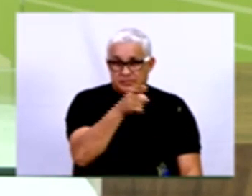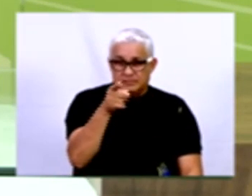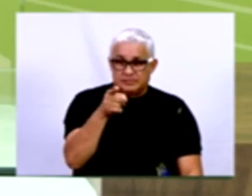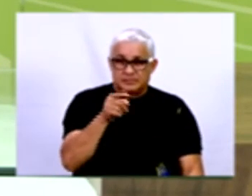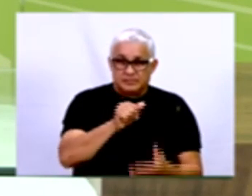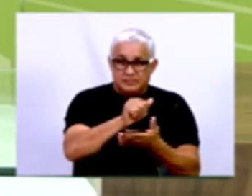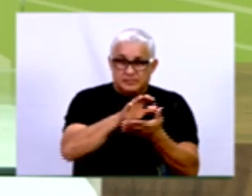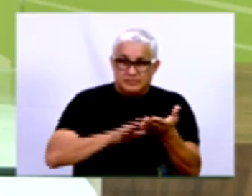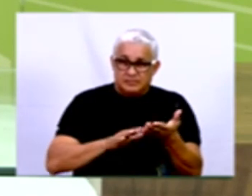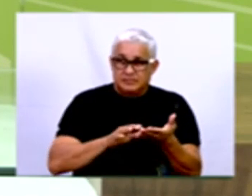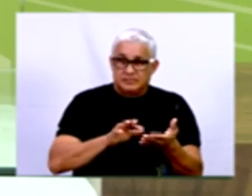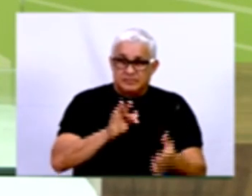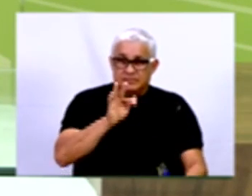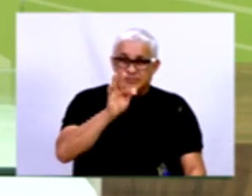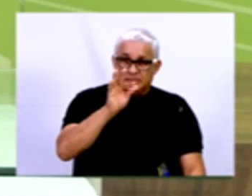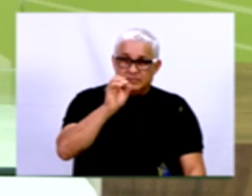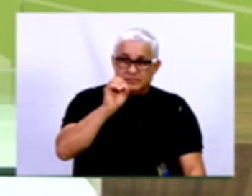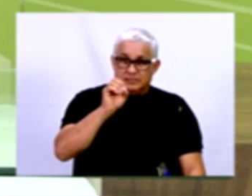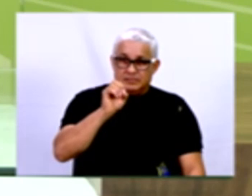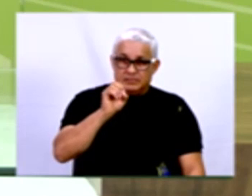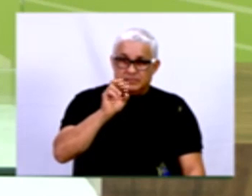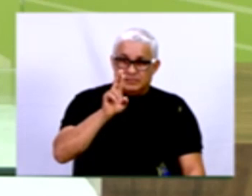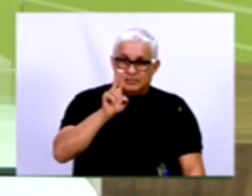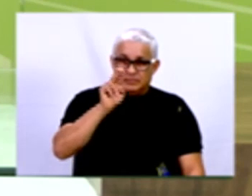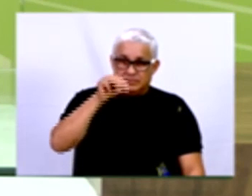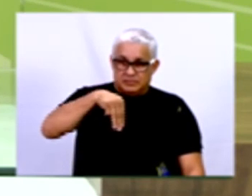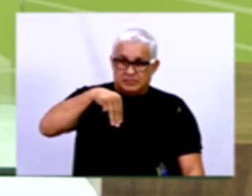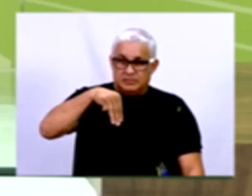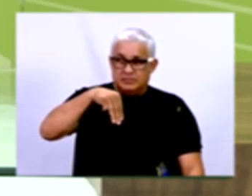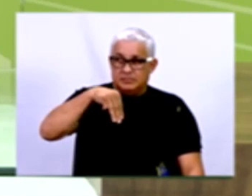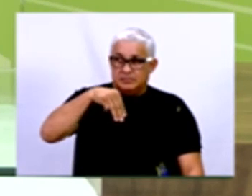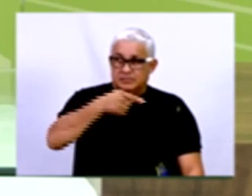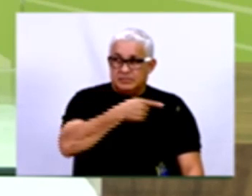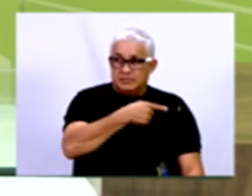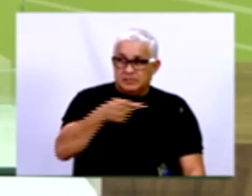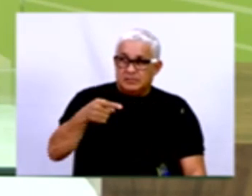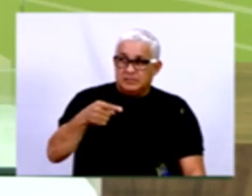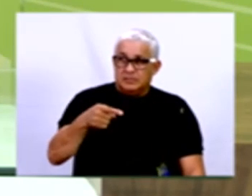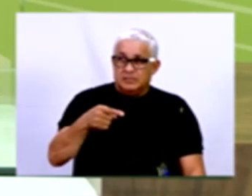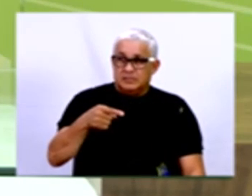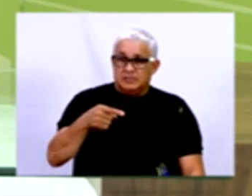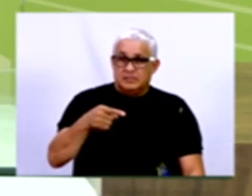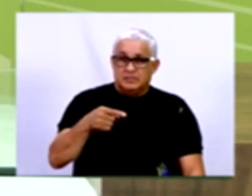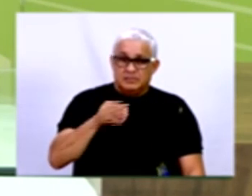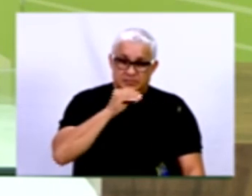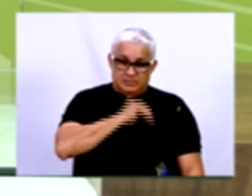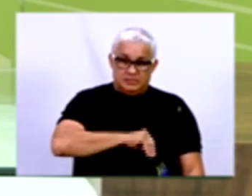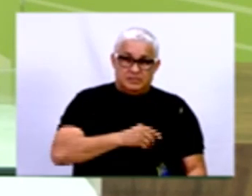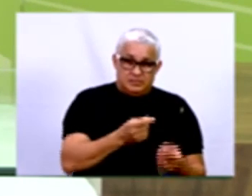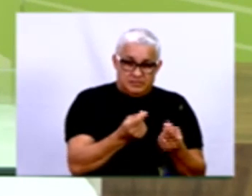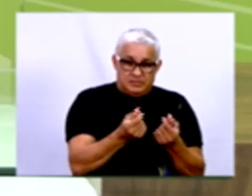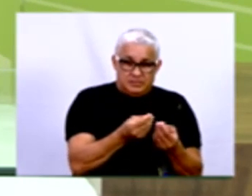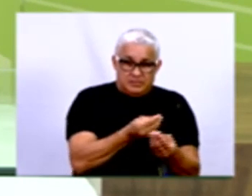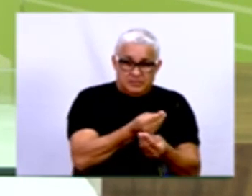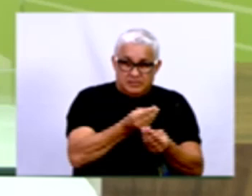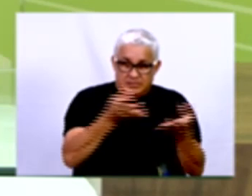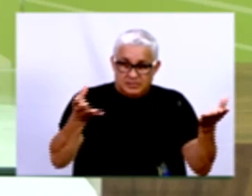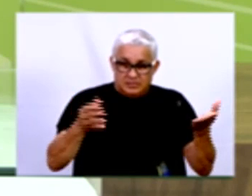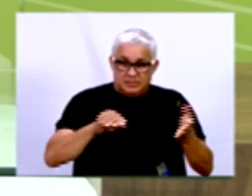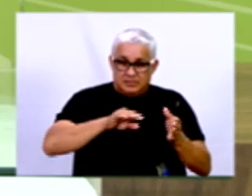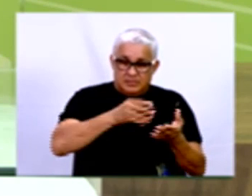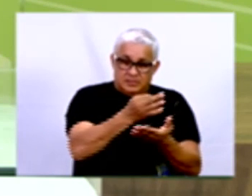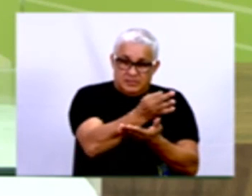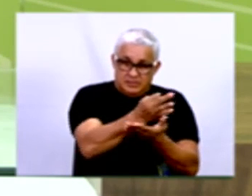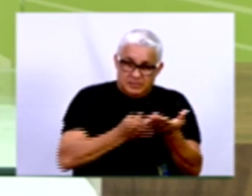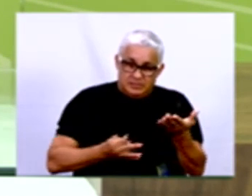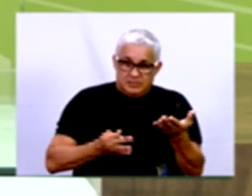atividade de fórum essa semana. Essa semana nós vamos atacar o tema da distribuição de renda. Nós separamos um texto bastante interessante